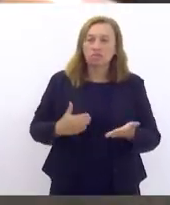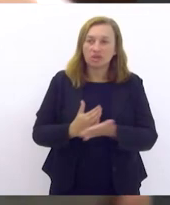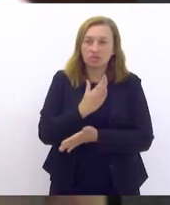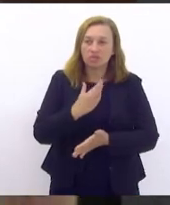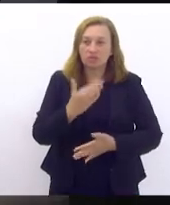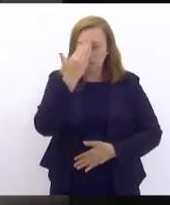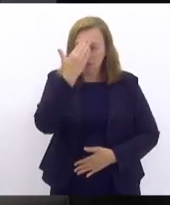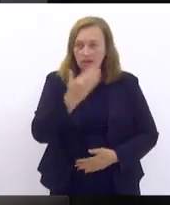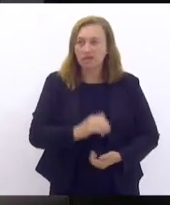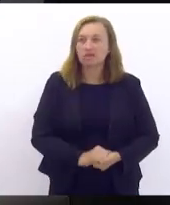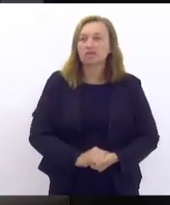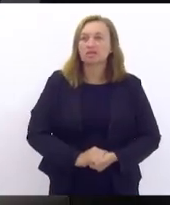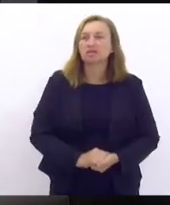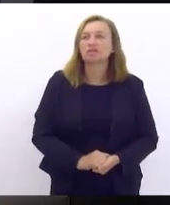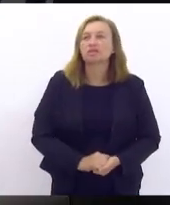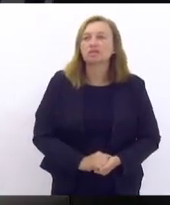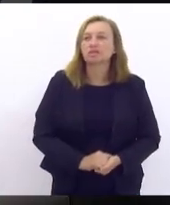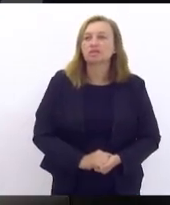aprovação. Muito obrigado.